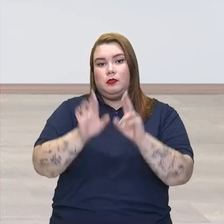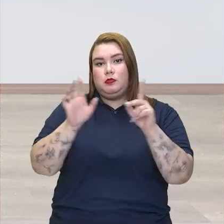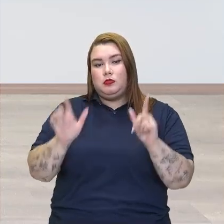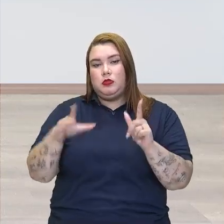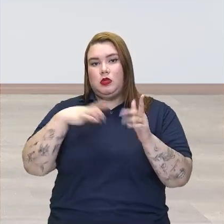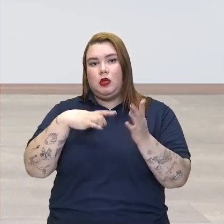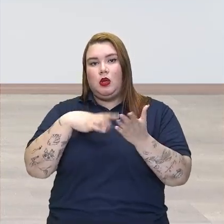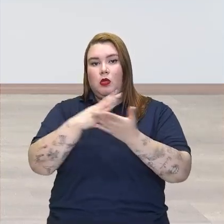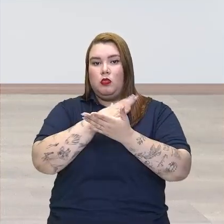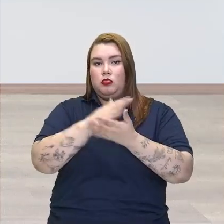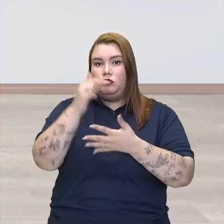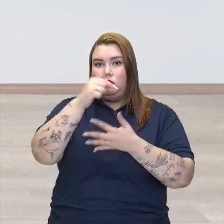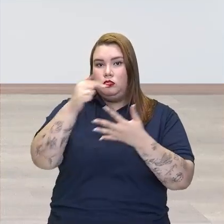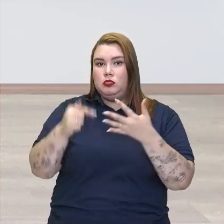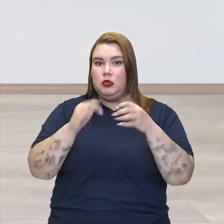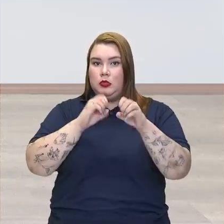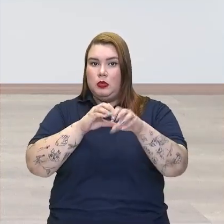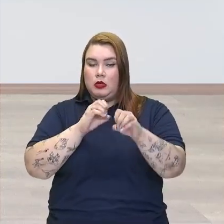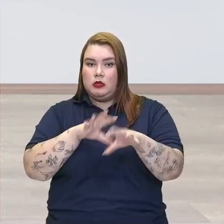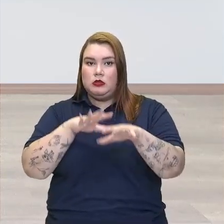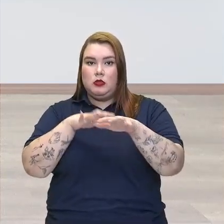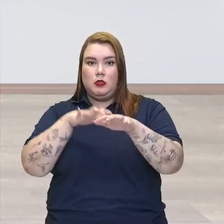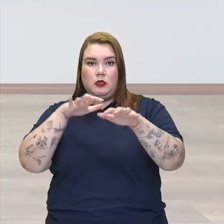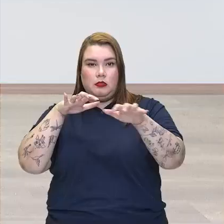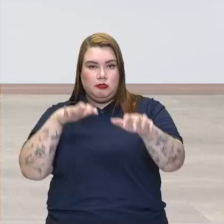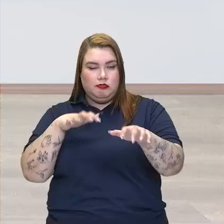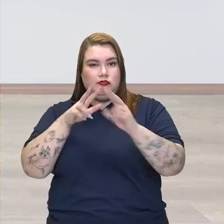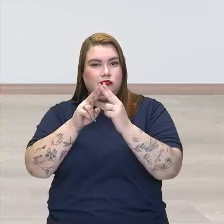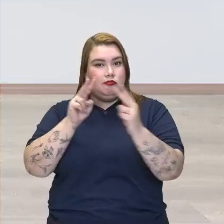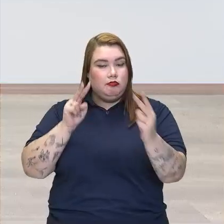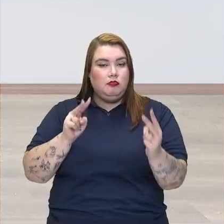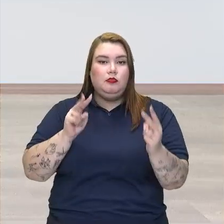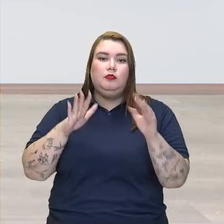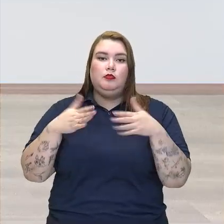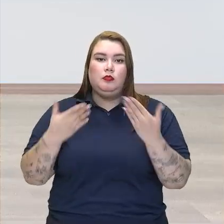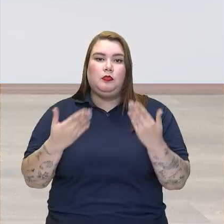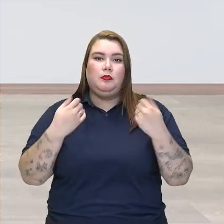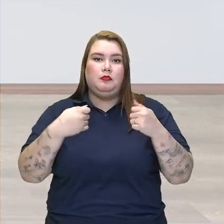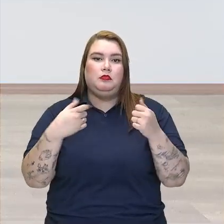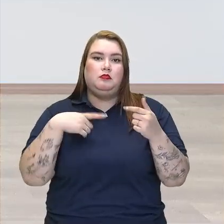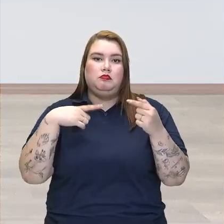itens de educação à distância, a gente também tem que, né, Ellen, contemplar